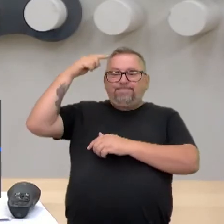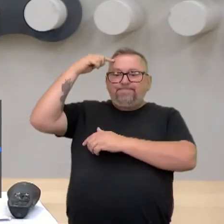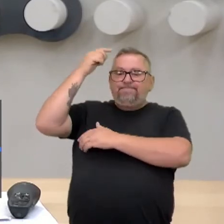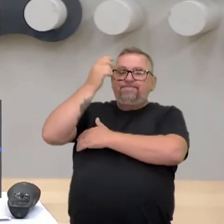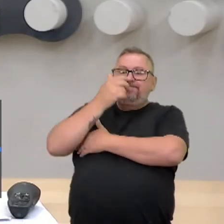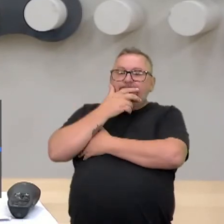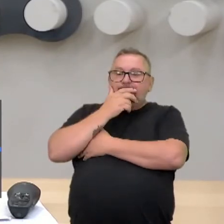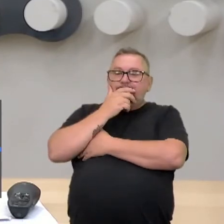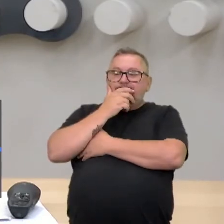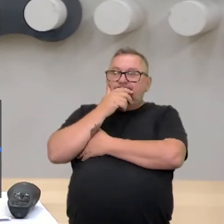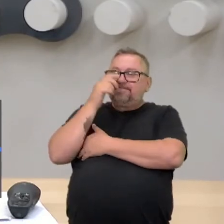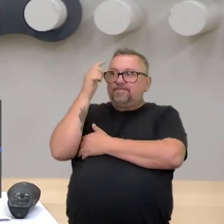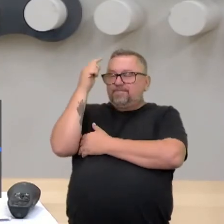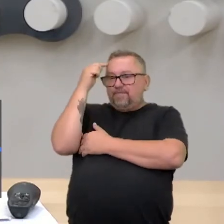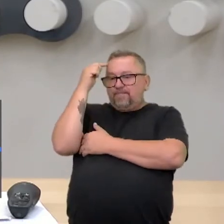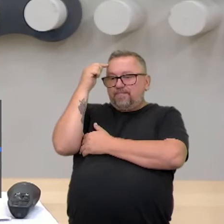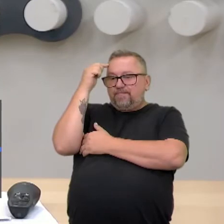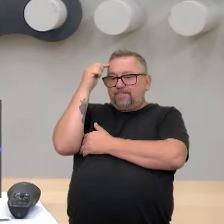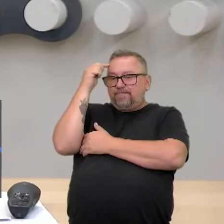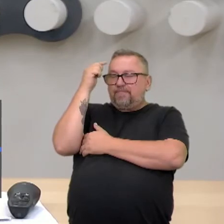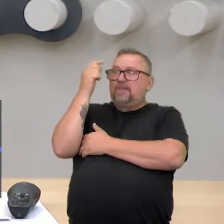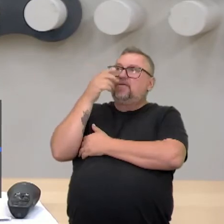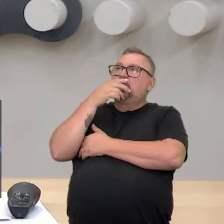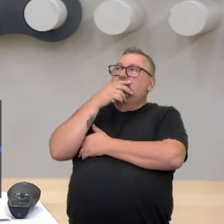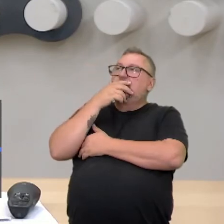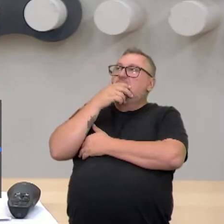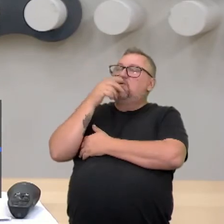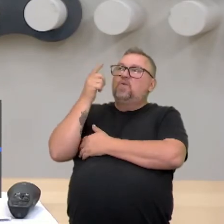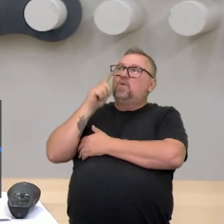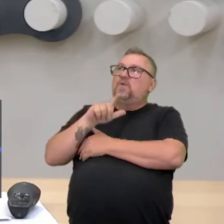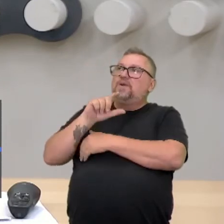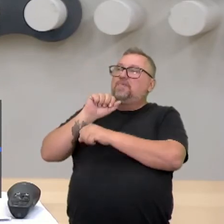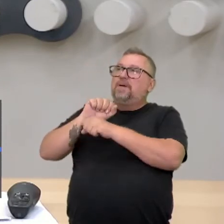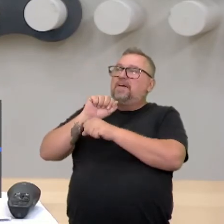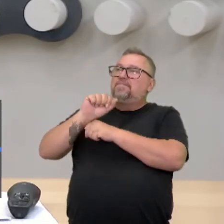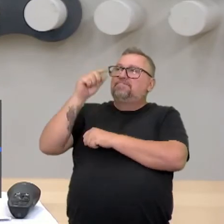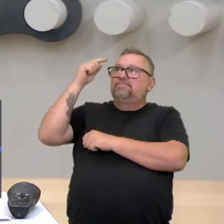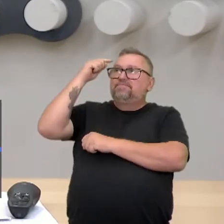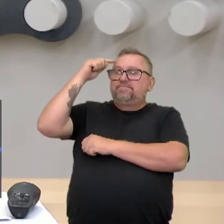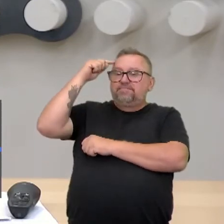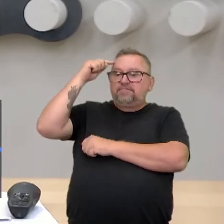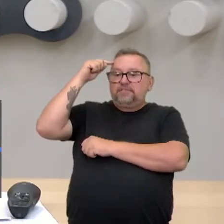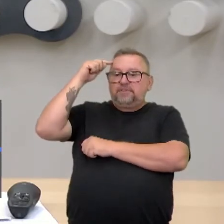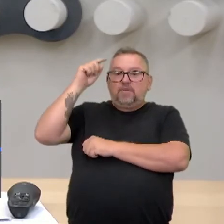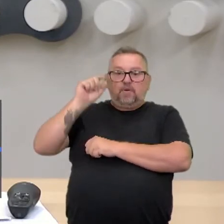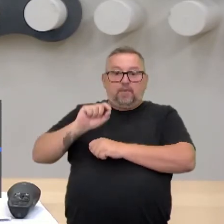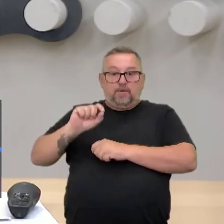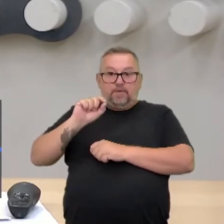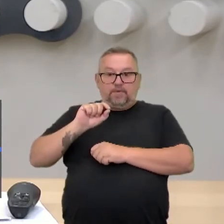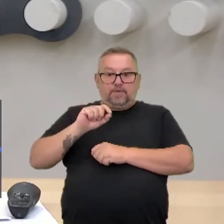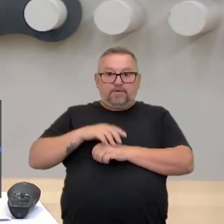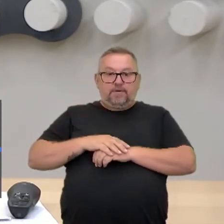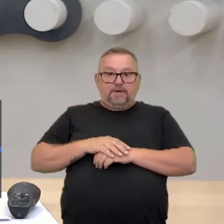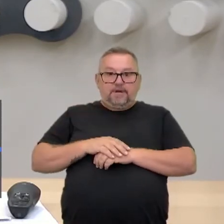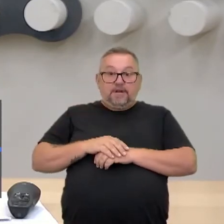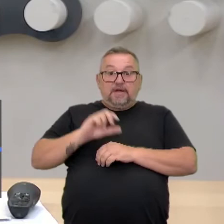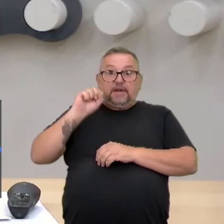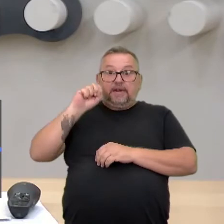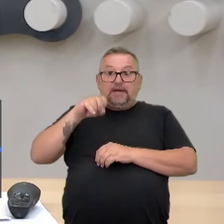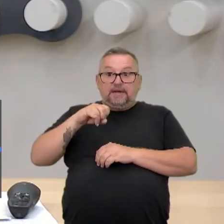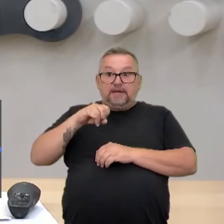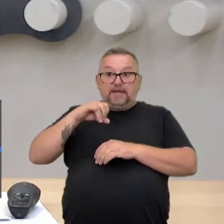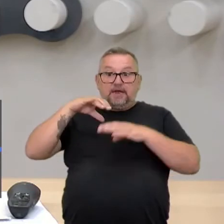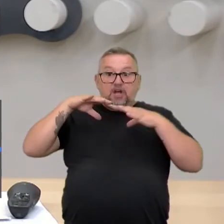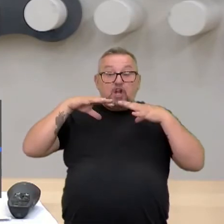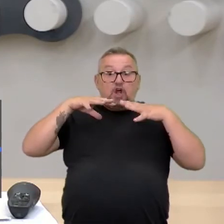chegou aqui na minha cabeça um pensamento que agora eu não consigo mais deixar de frisar nele e que é o seguinte Meu Deus esse